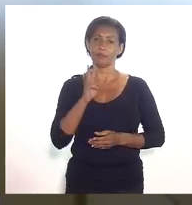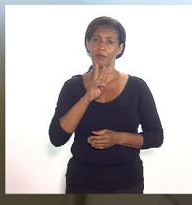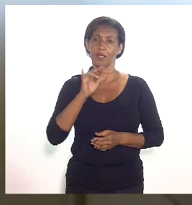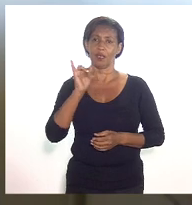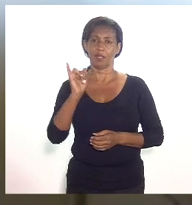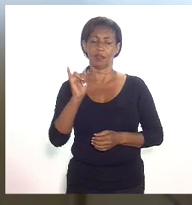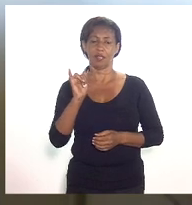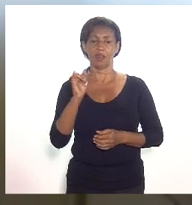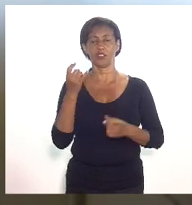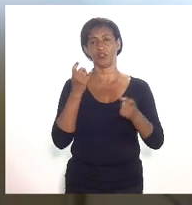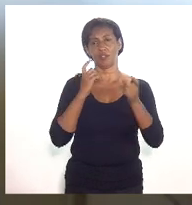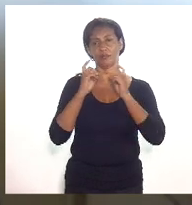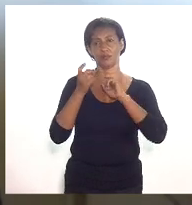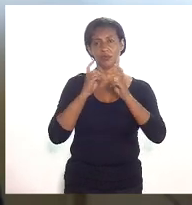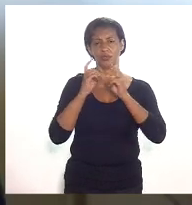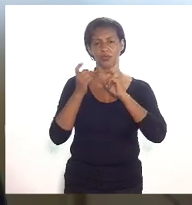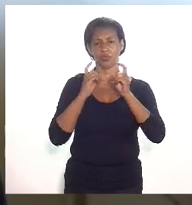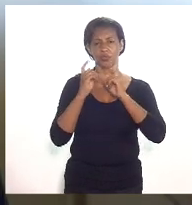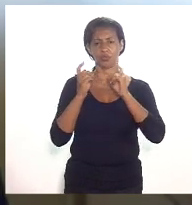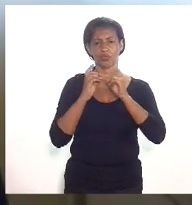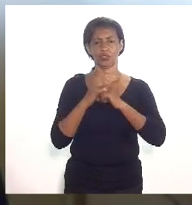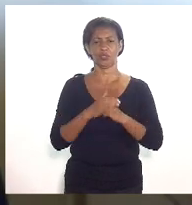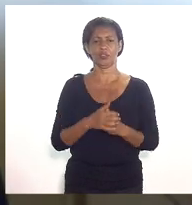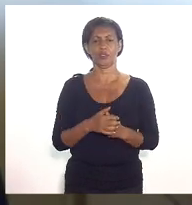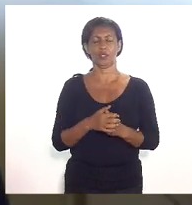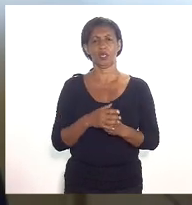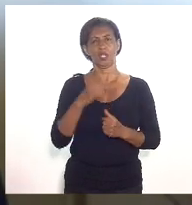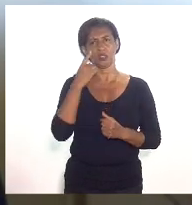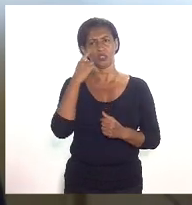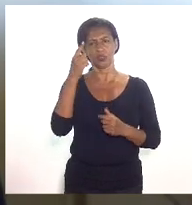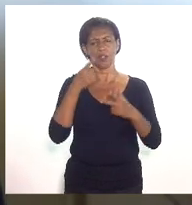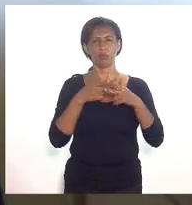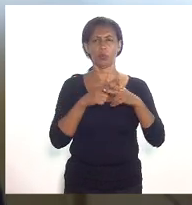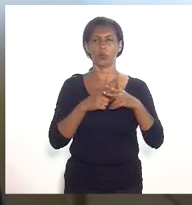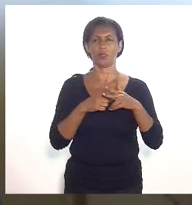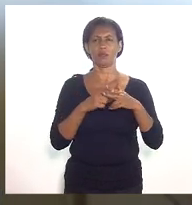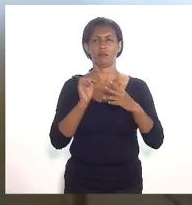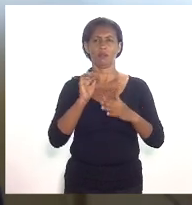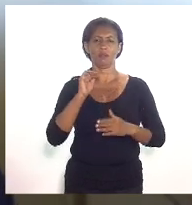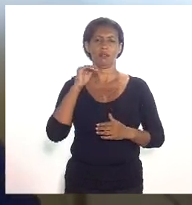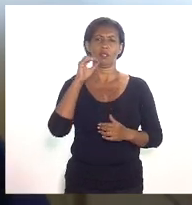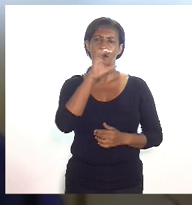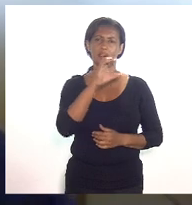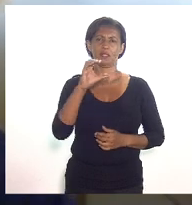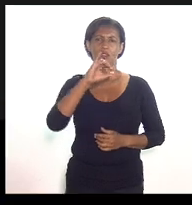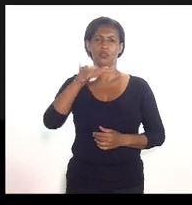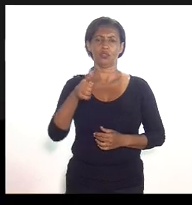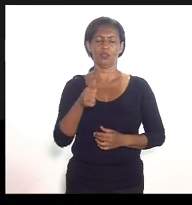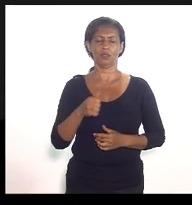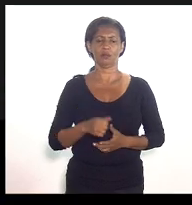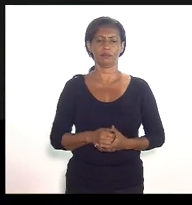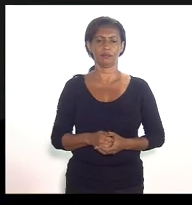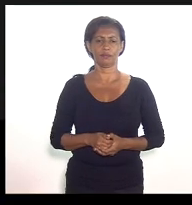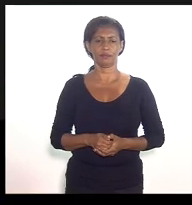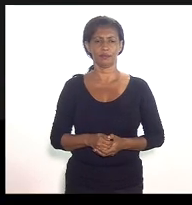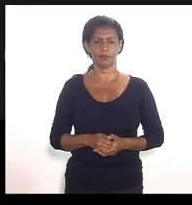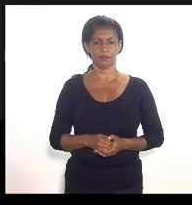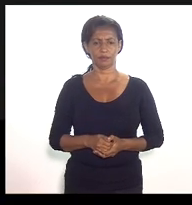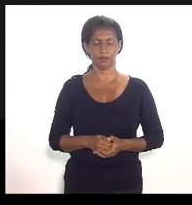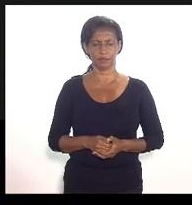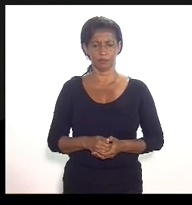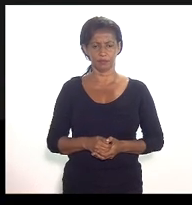gerar um substitutivo, alguma deficiência a gente pode corrigir no substitutivo da CCJ. Porque a questão de 14